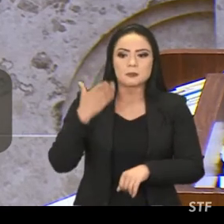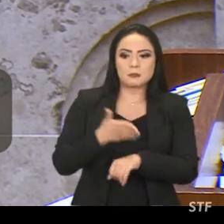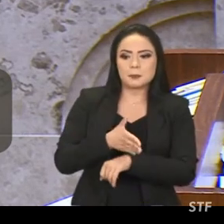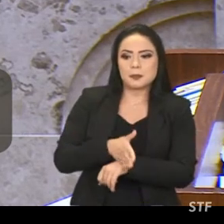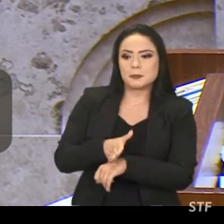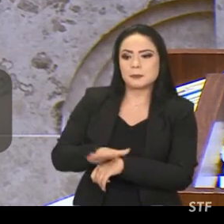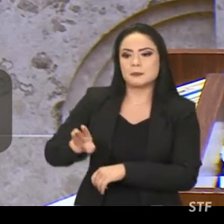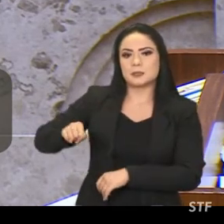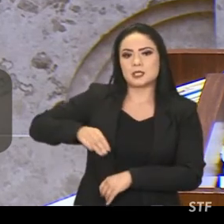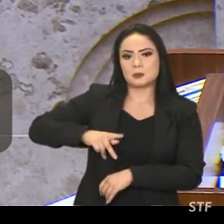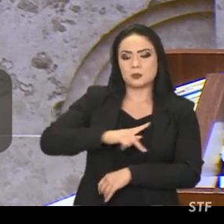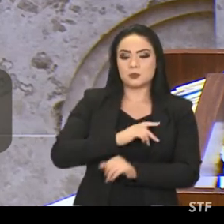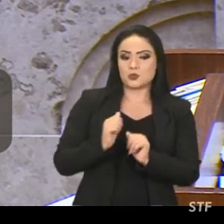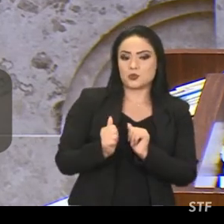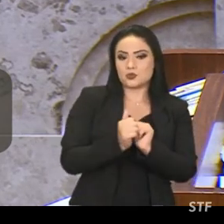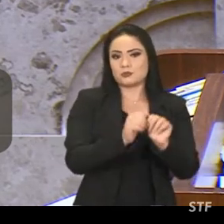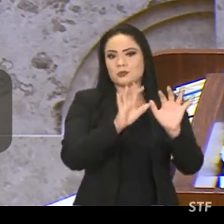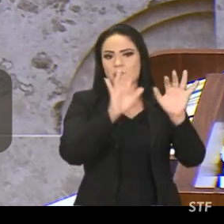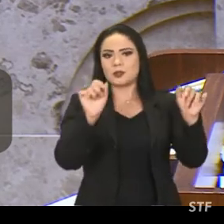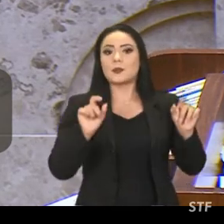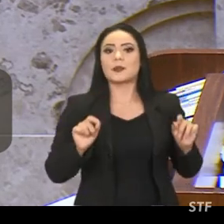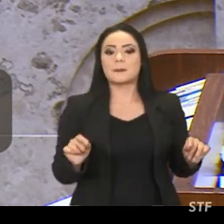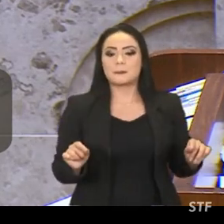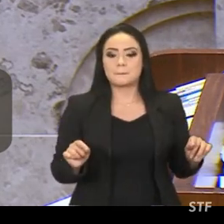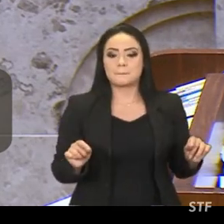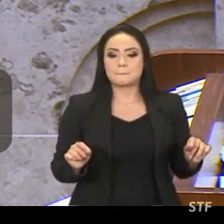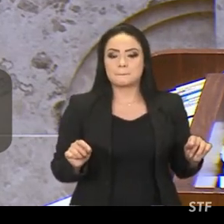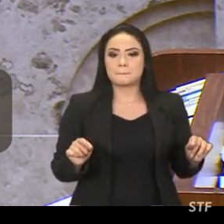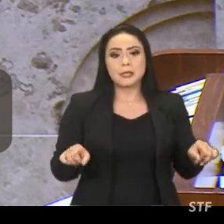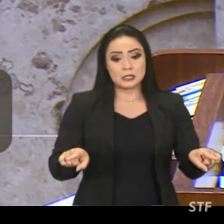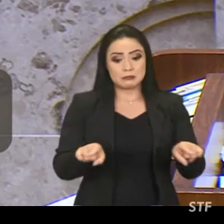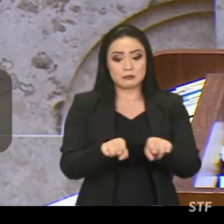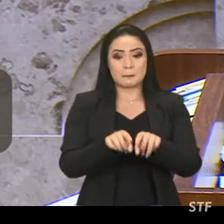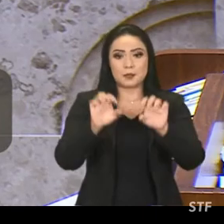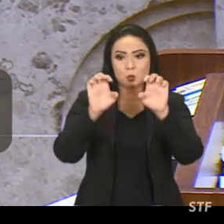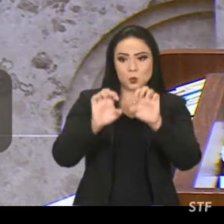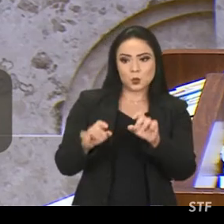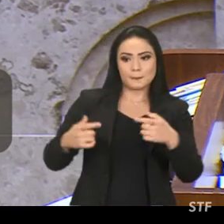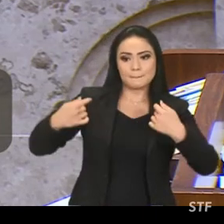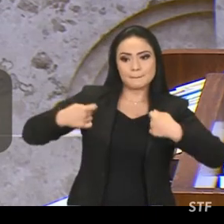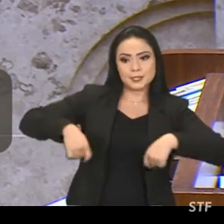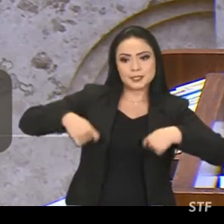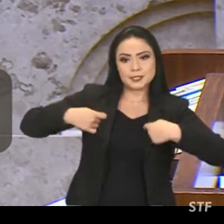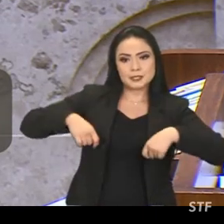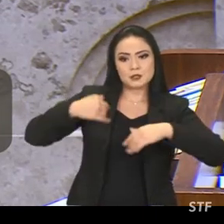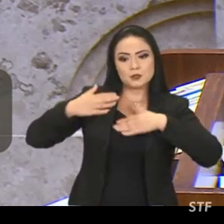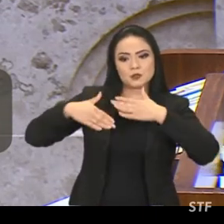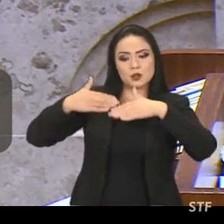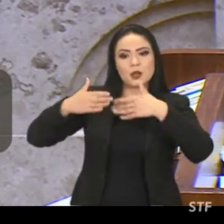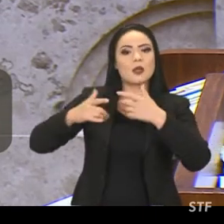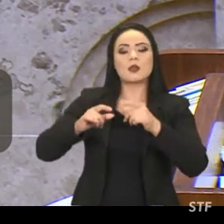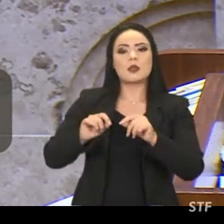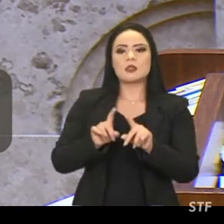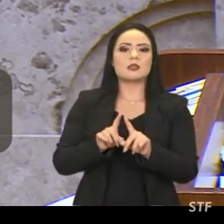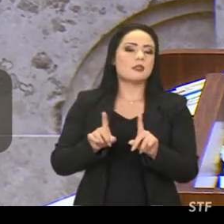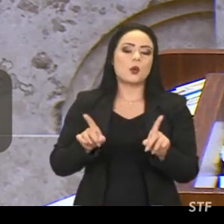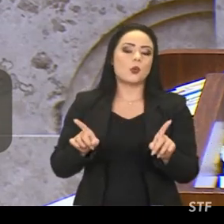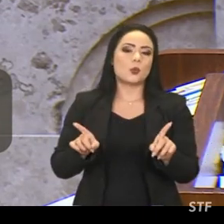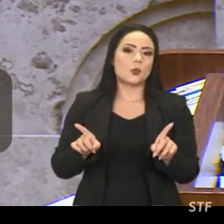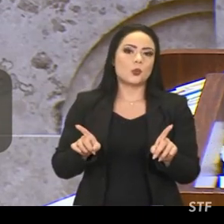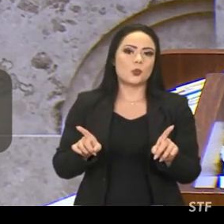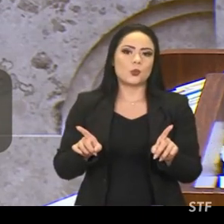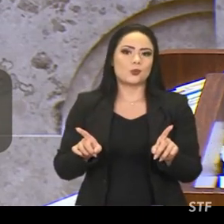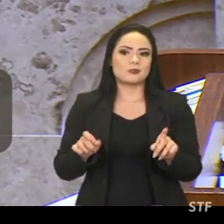Ministério Público junto ao Tribunal e a estrutura de que ele precisa para funcionar não é de